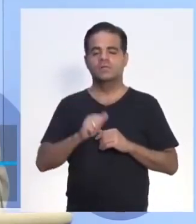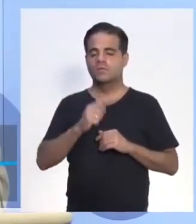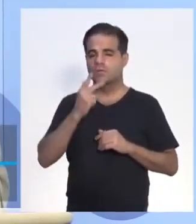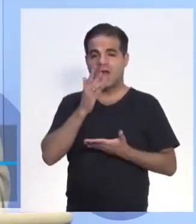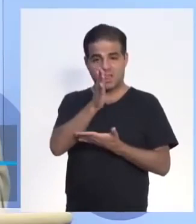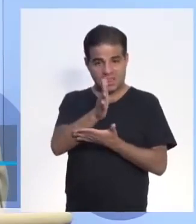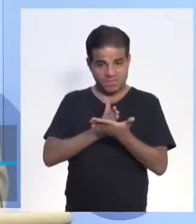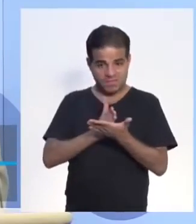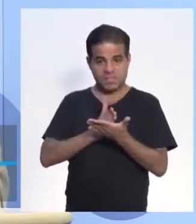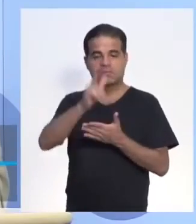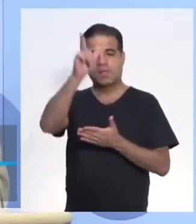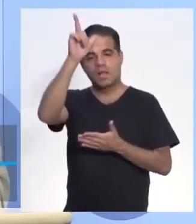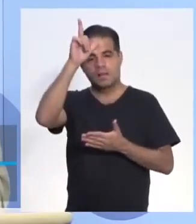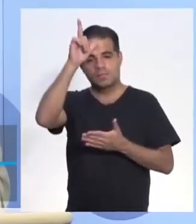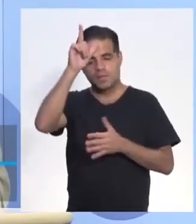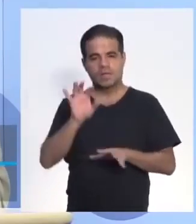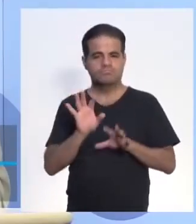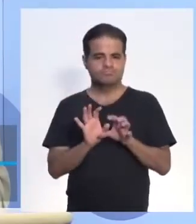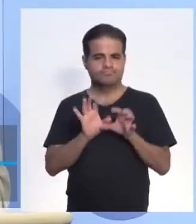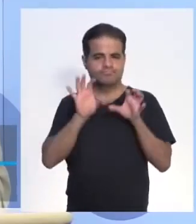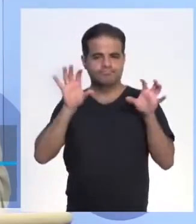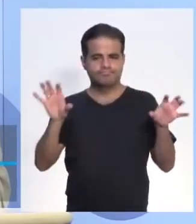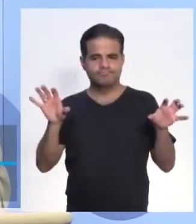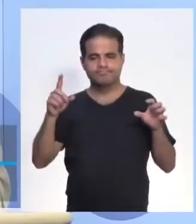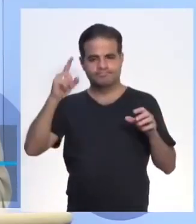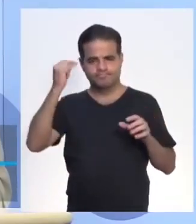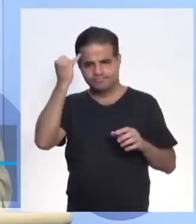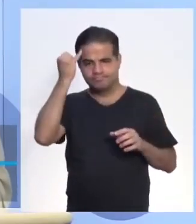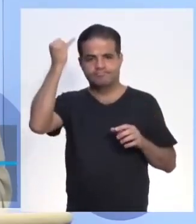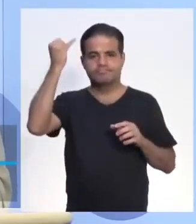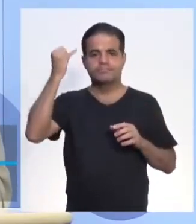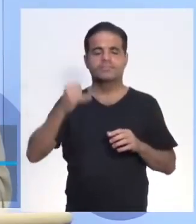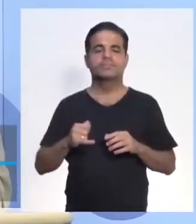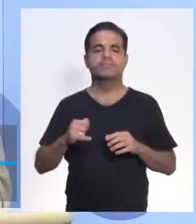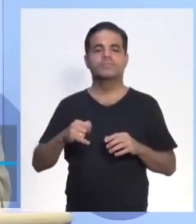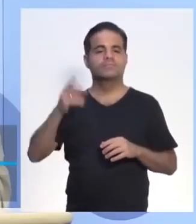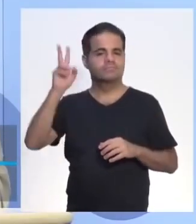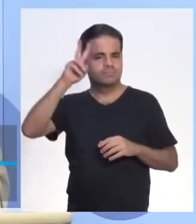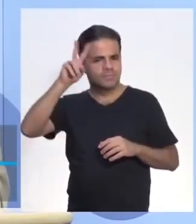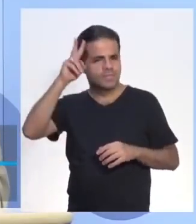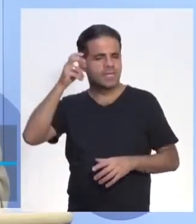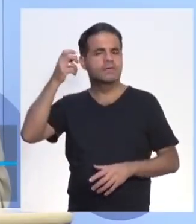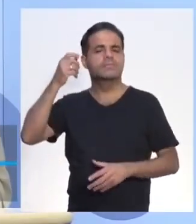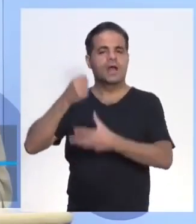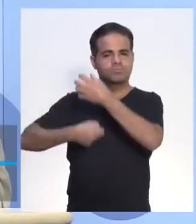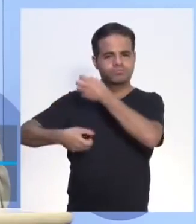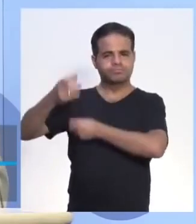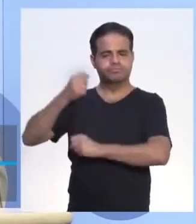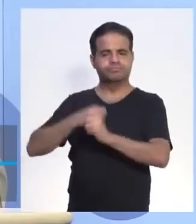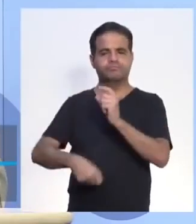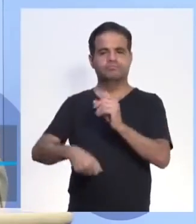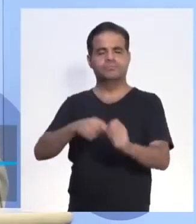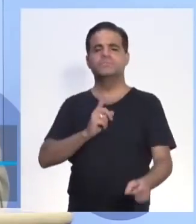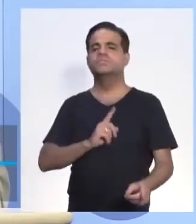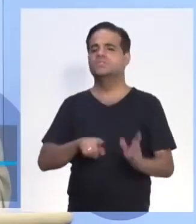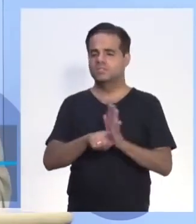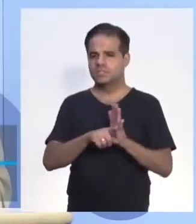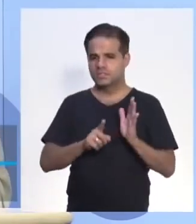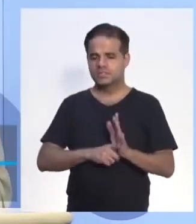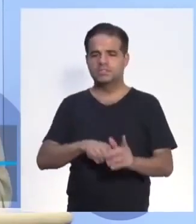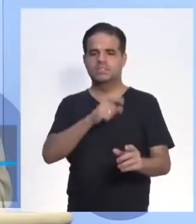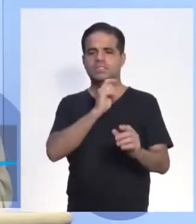Alemanha em 2 blocos ideológicos, olha que legal, né? Na cortina de ferro ali, que vai separar ali esse